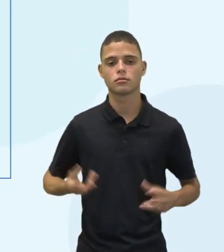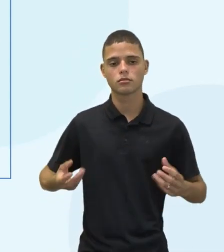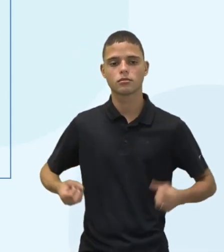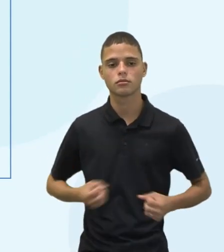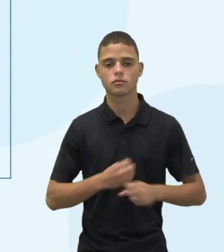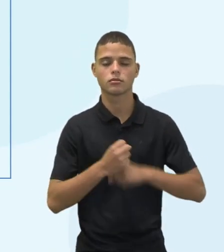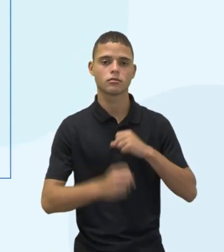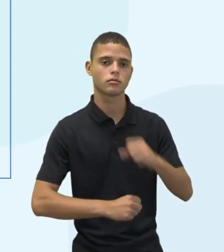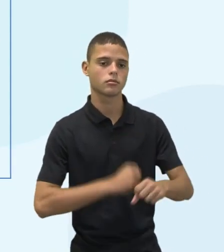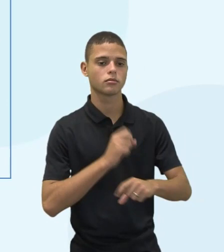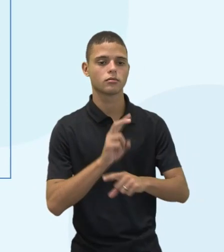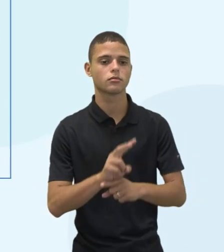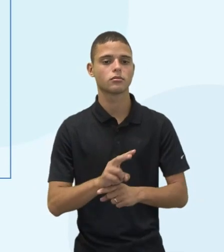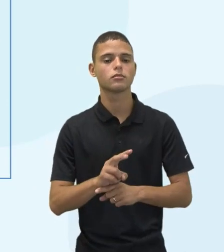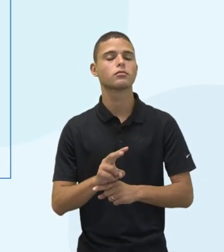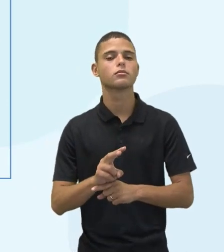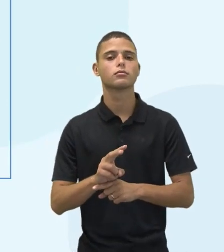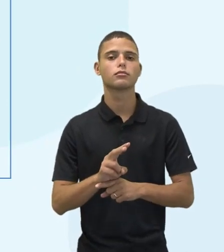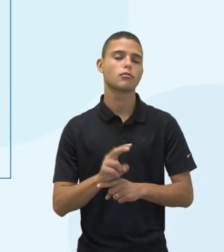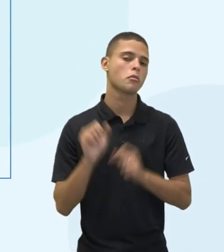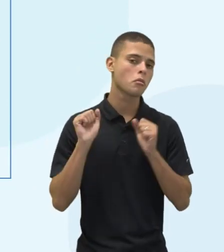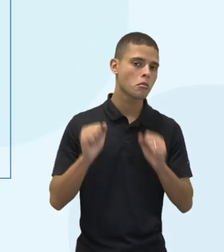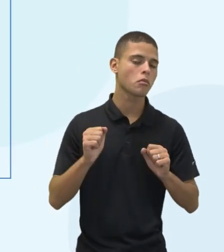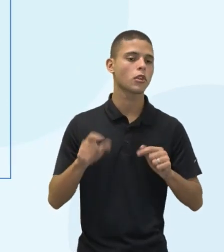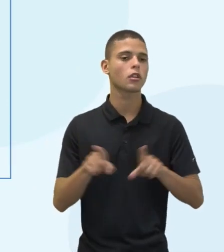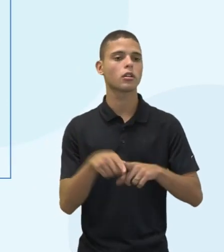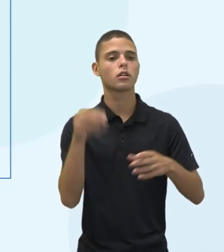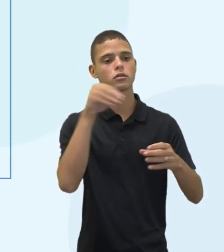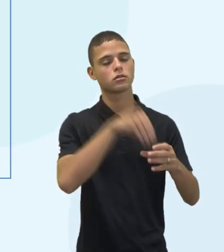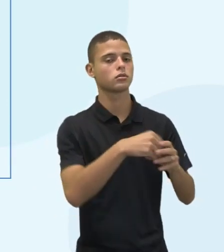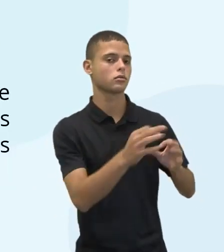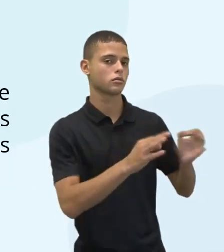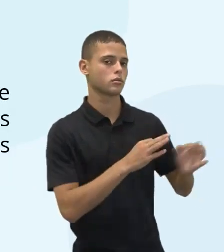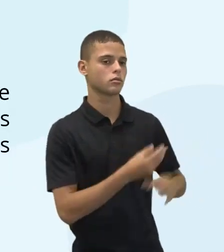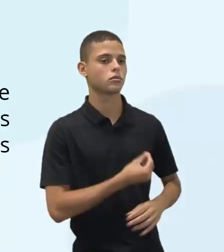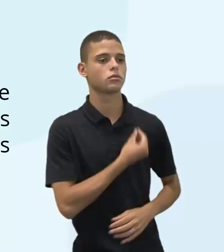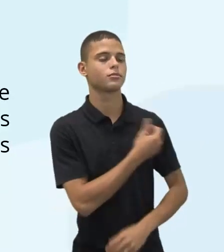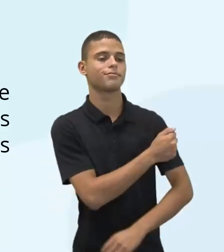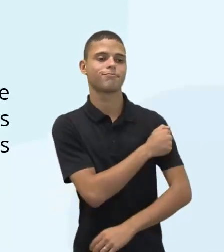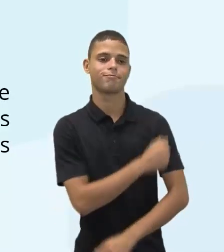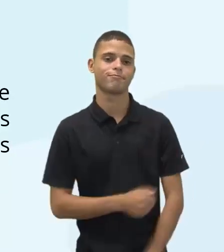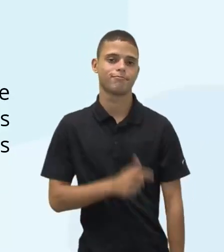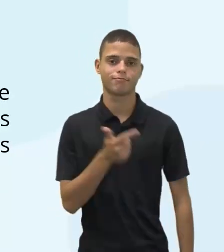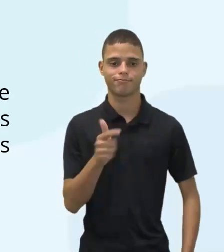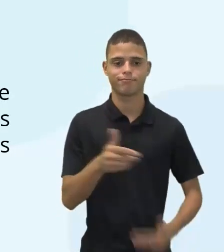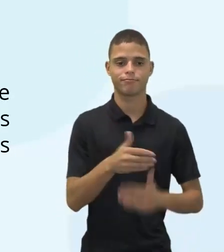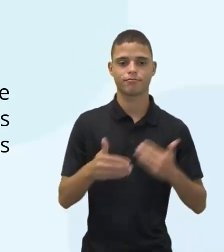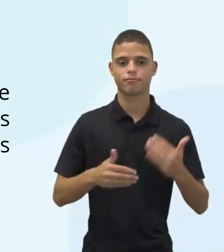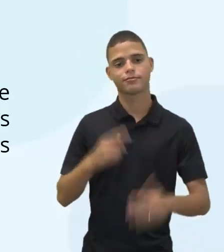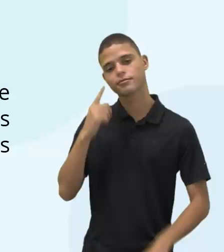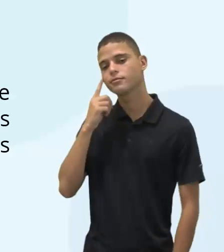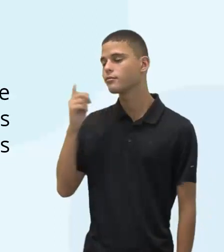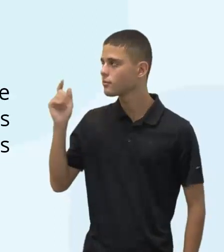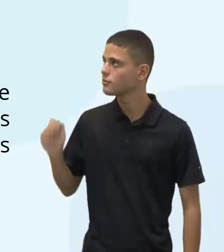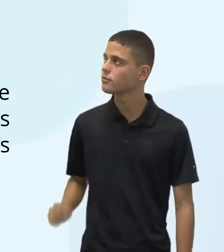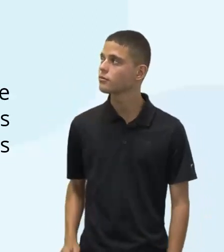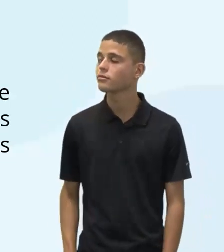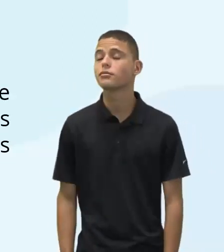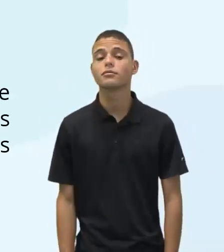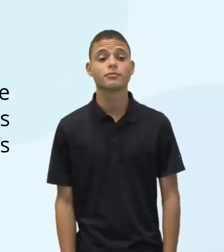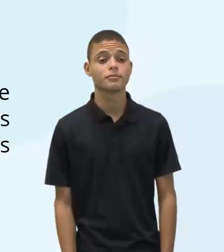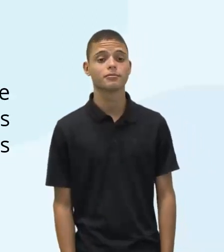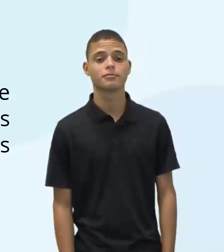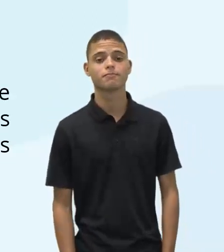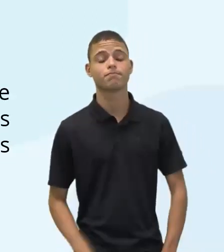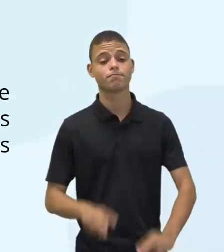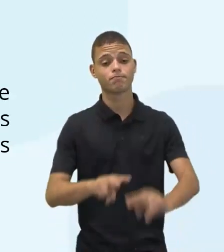e Agenda 2030 também possa estar no projeto de vida dos estudantes. Próximo. Então, para isso, né, a gente